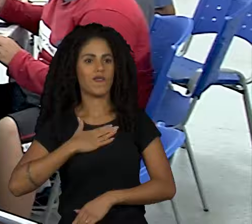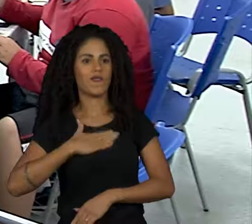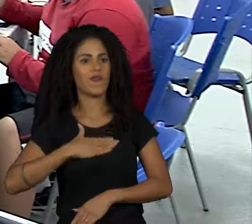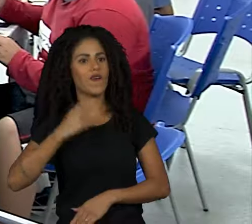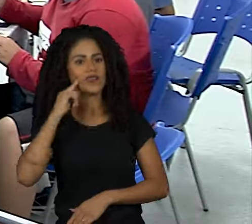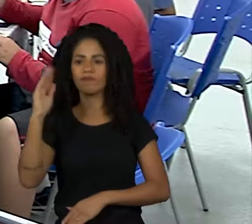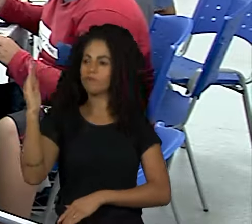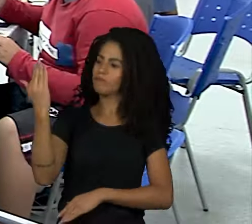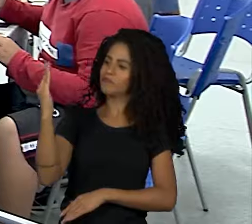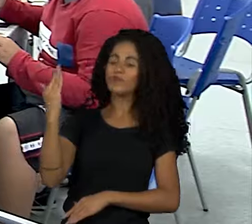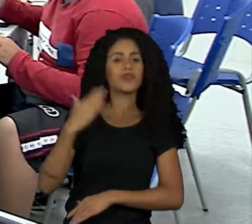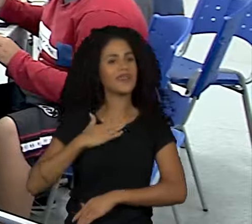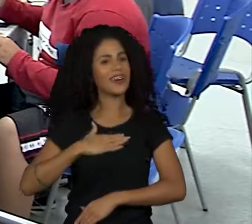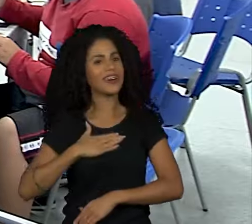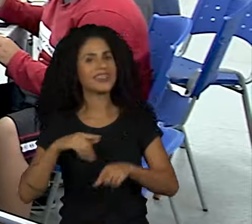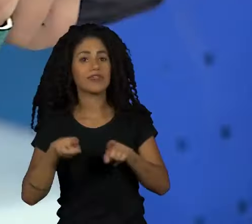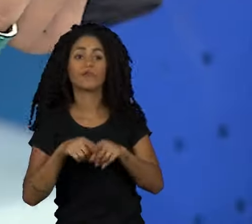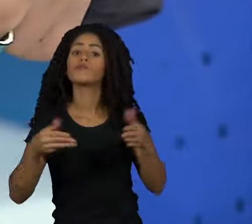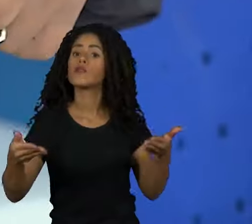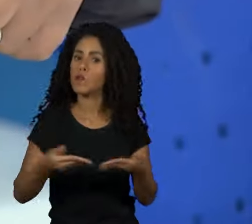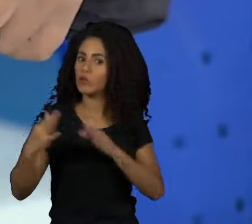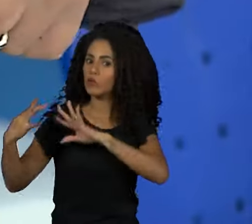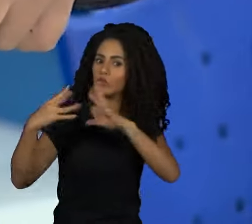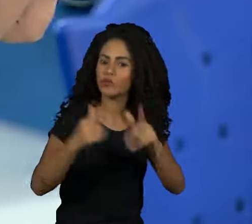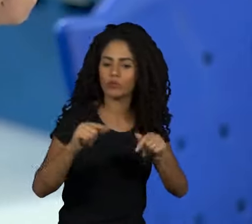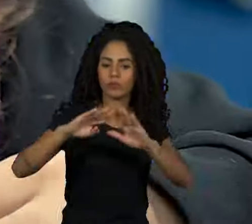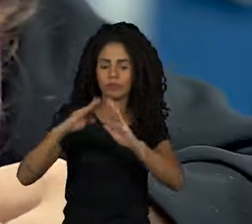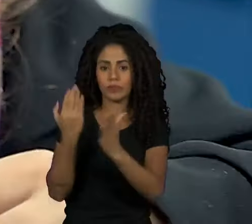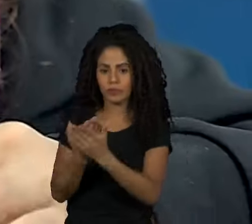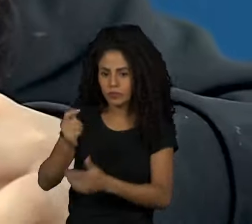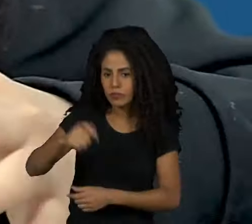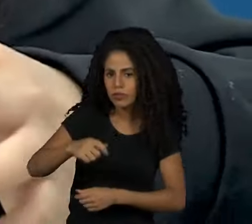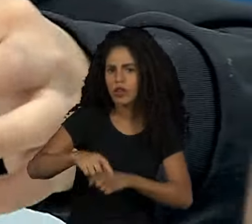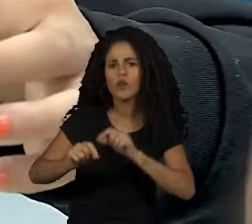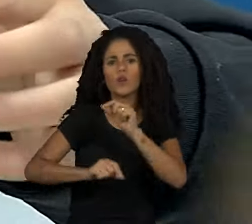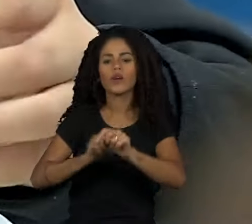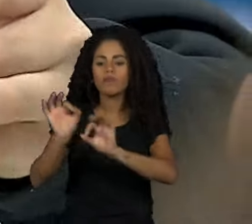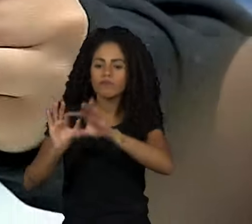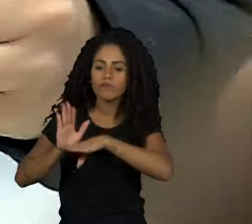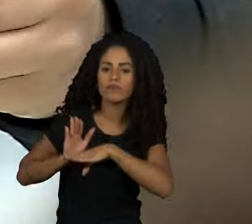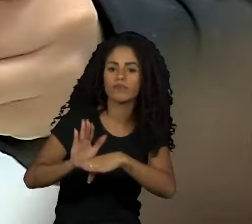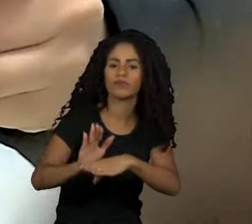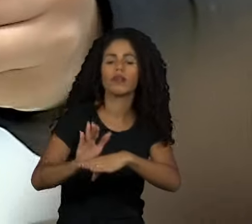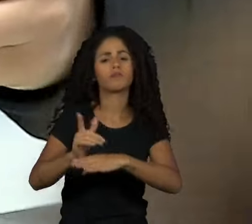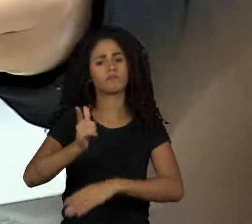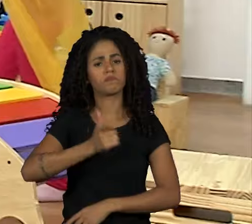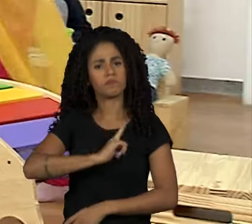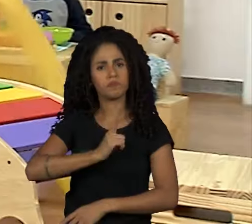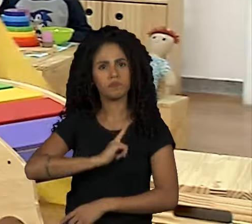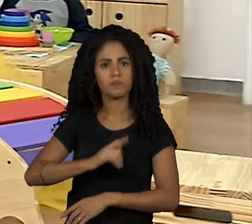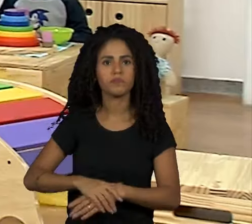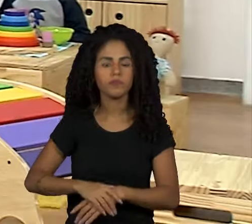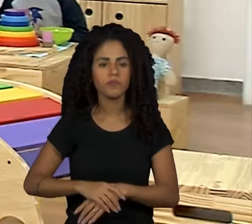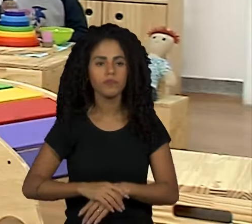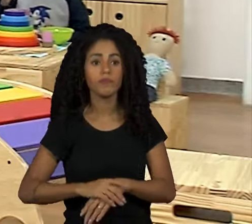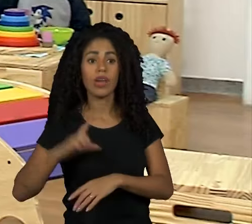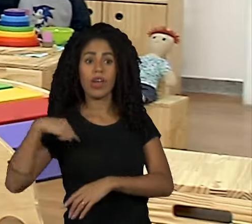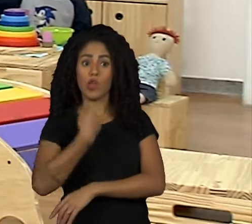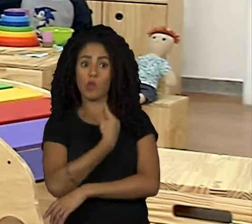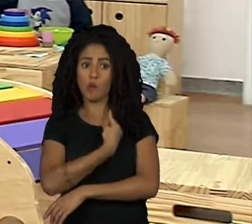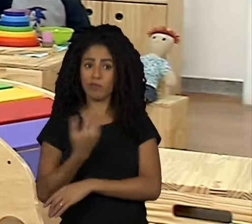espelho. Hoje, toda a comunidade em torno da escola pode contar com essa ajuda do projeto. A gente não tinha um